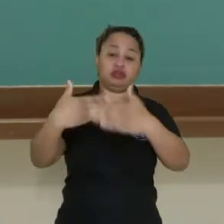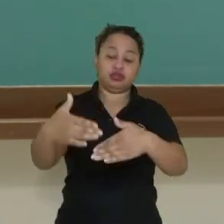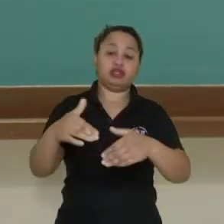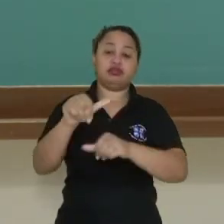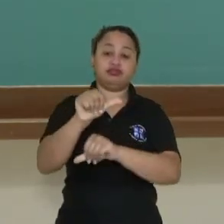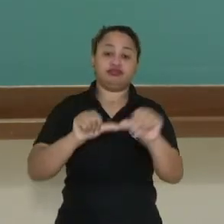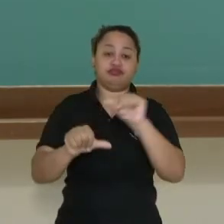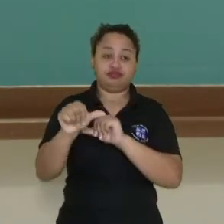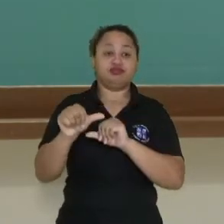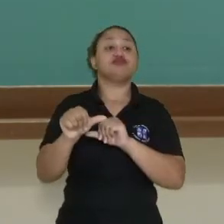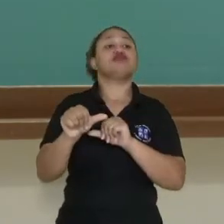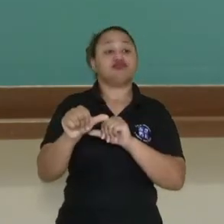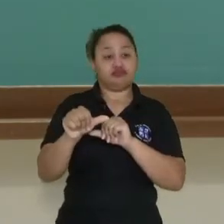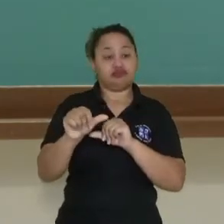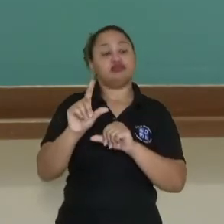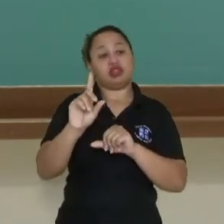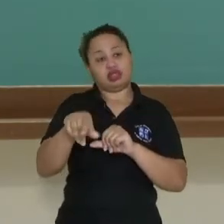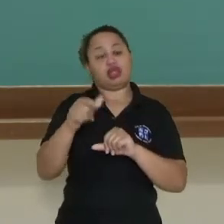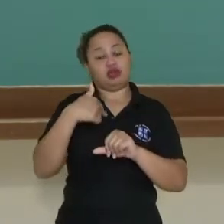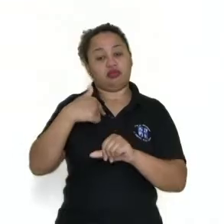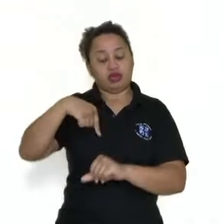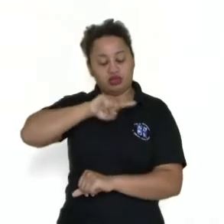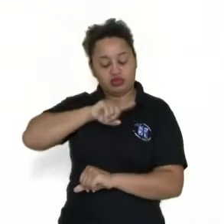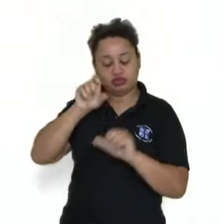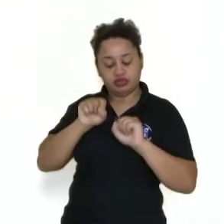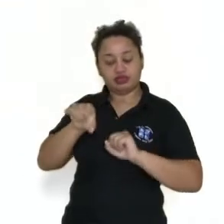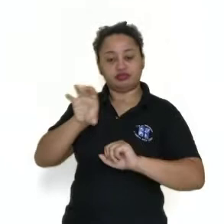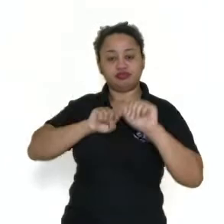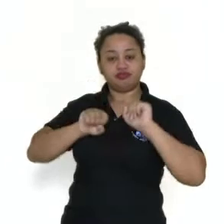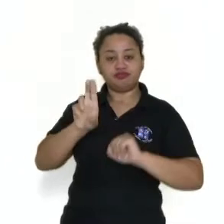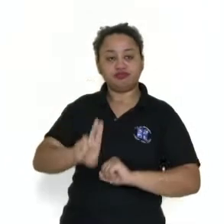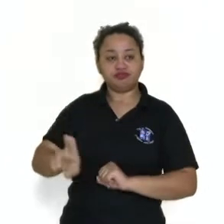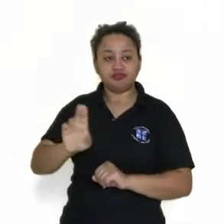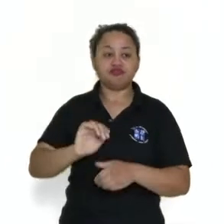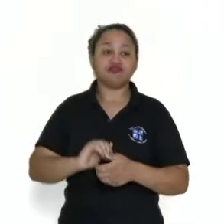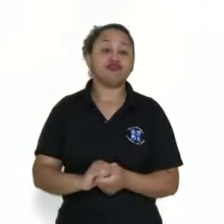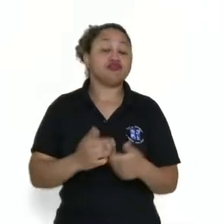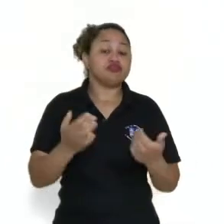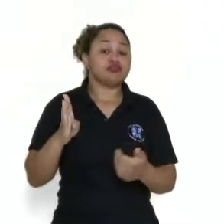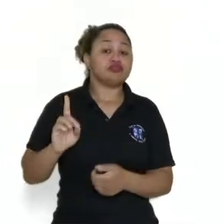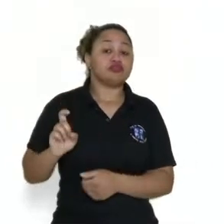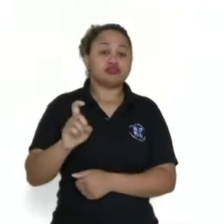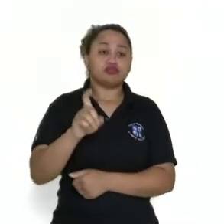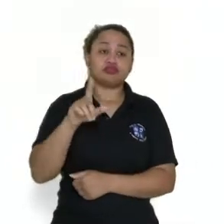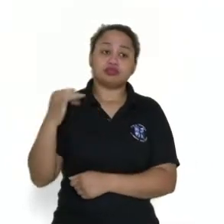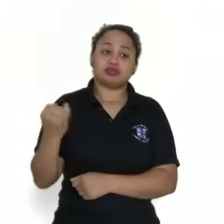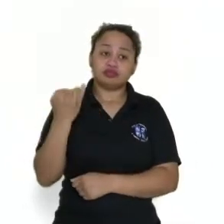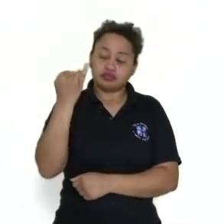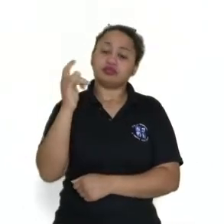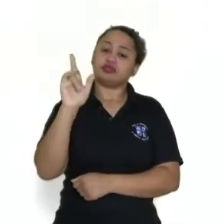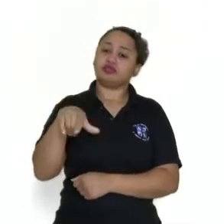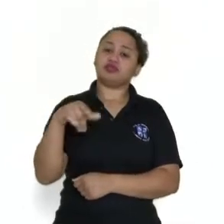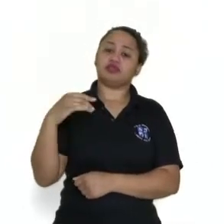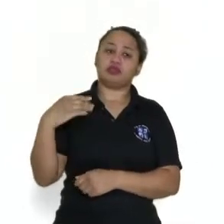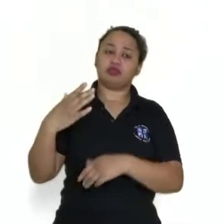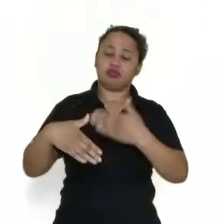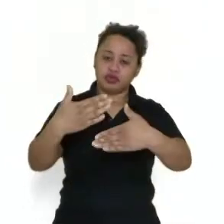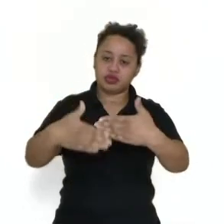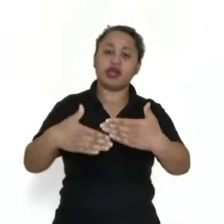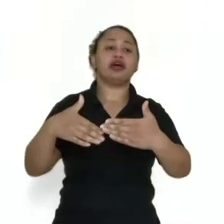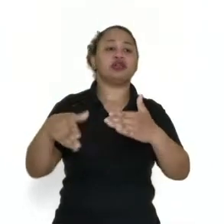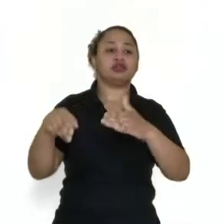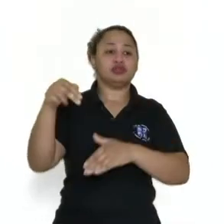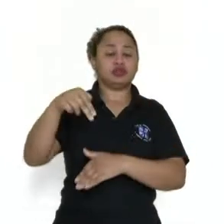até chegar ao nosso uso. Então, as bactérias têm um importante papel-chave nesse ciclo do nitrogênio, como a gente viu no